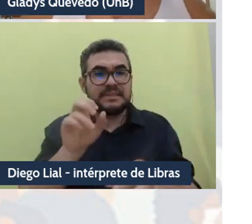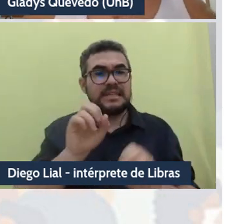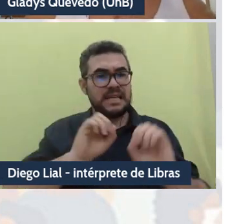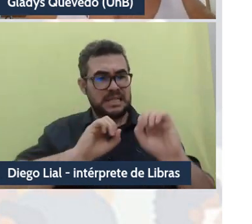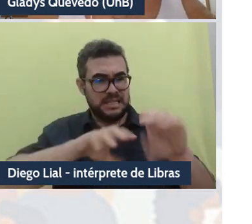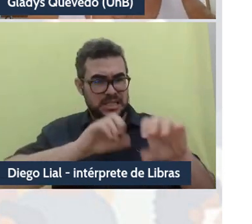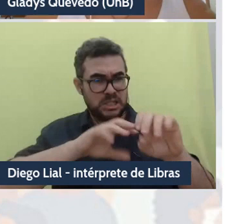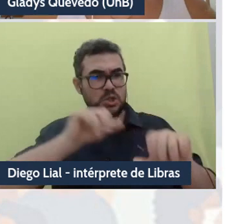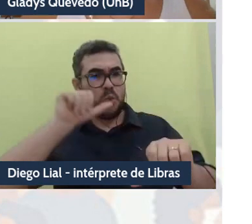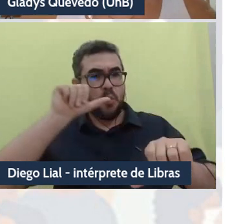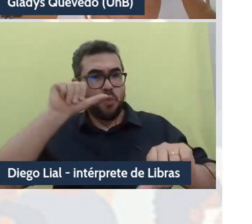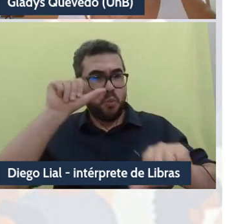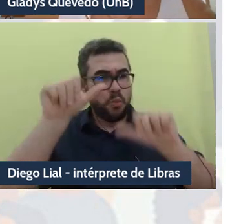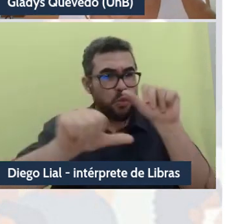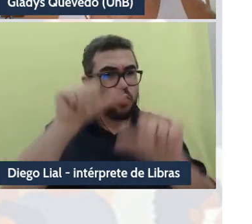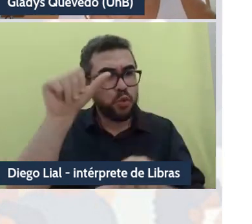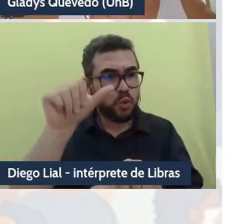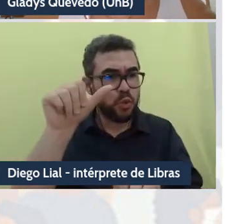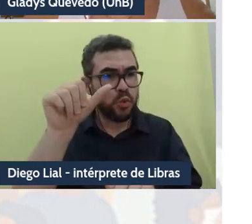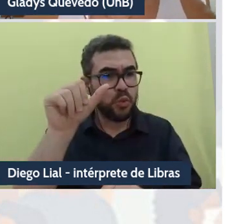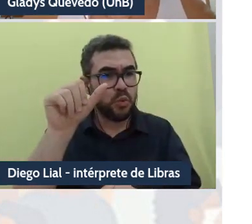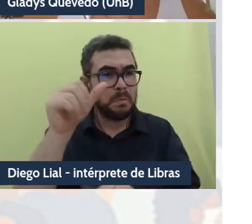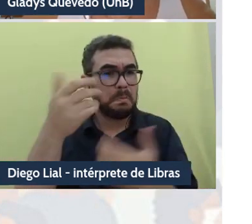quase uma política,